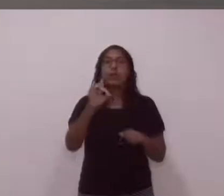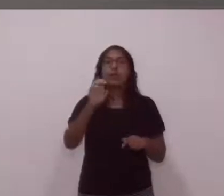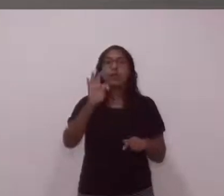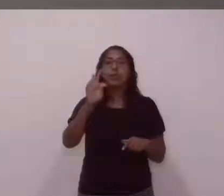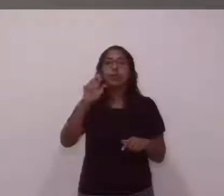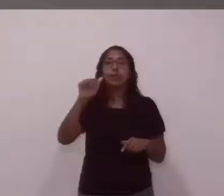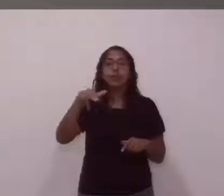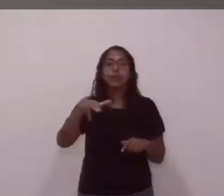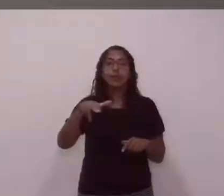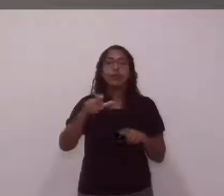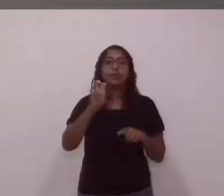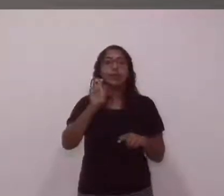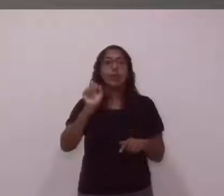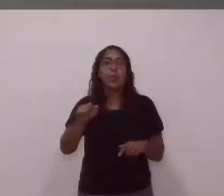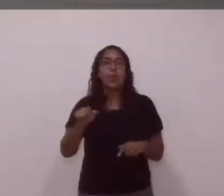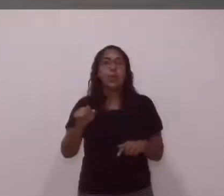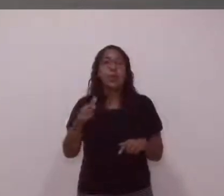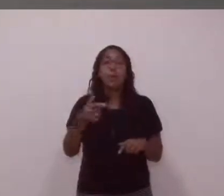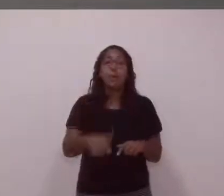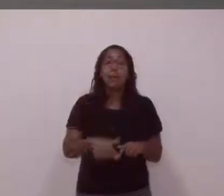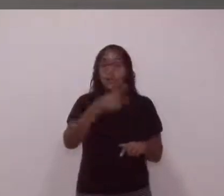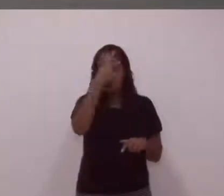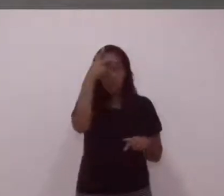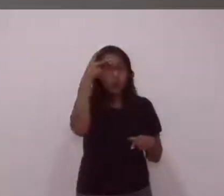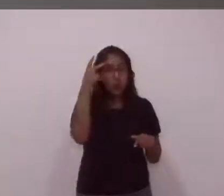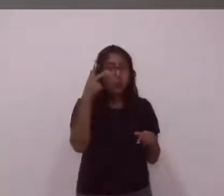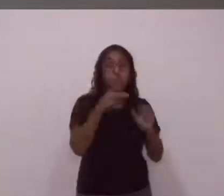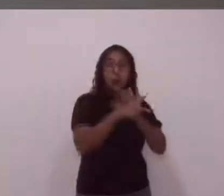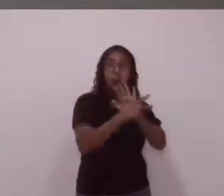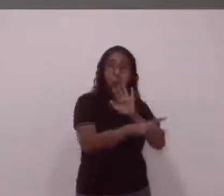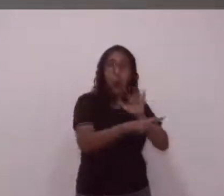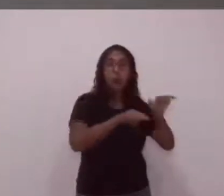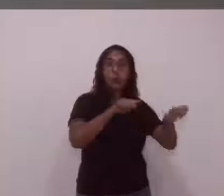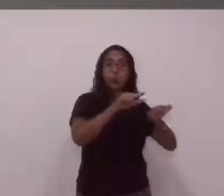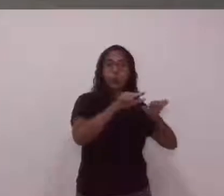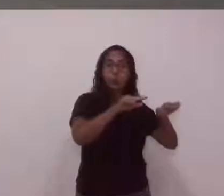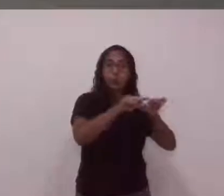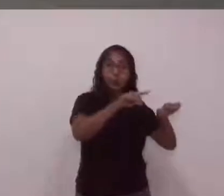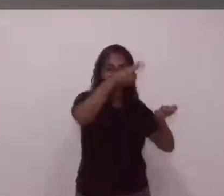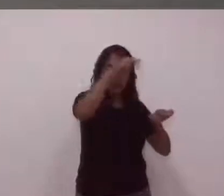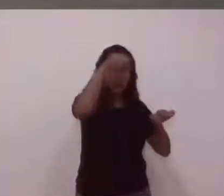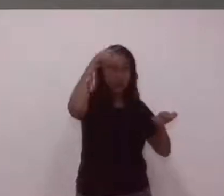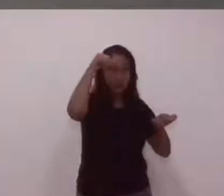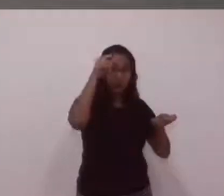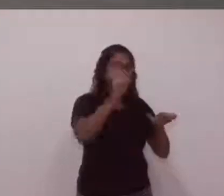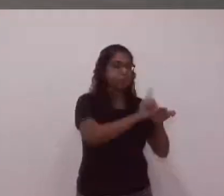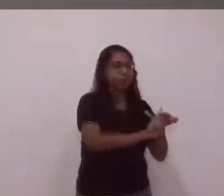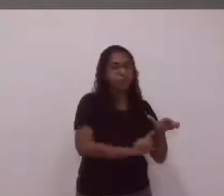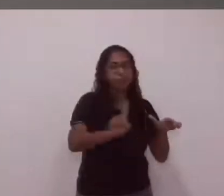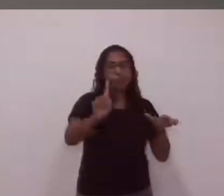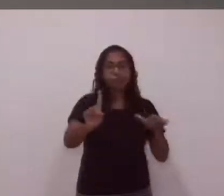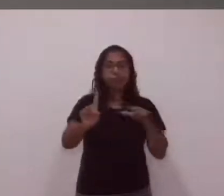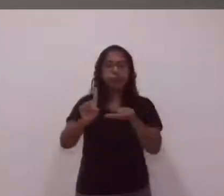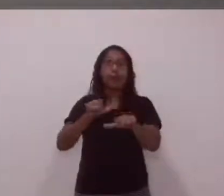prefeitura que poderiam estar aí trabalhando na saúde educação está servindo o Estado